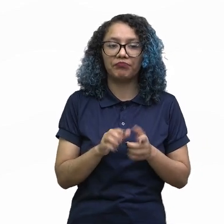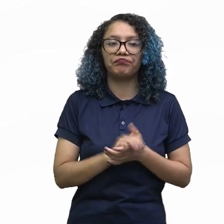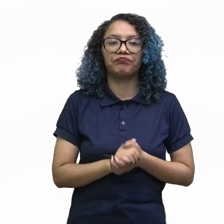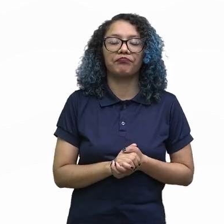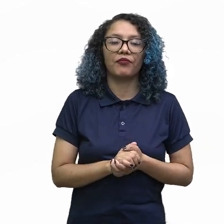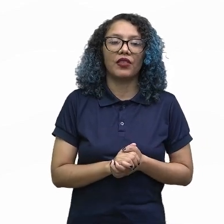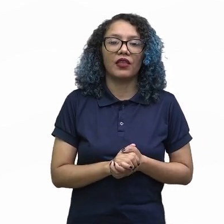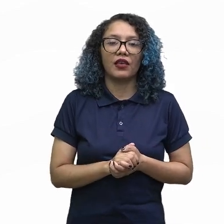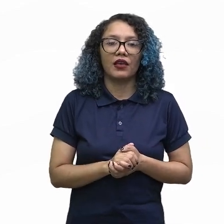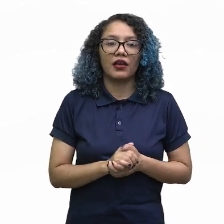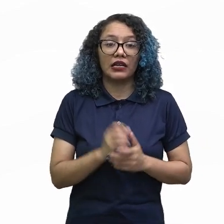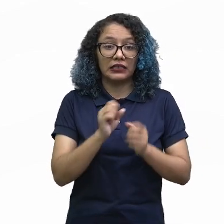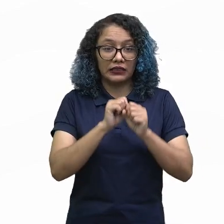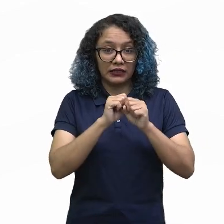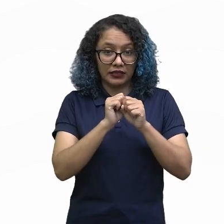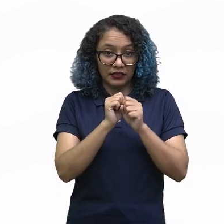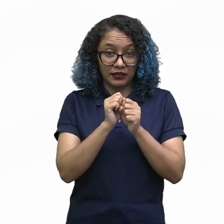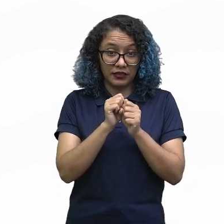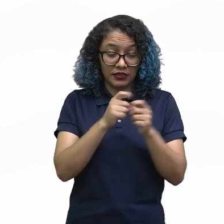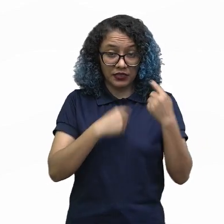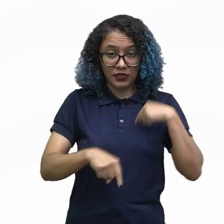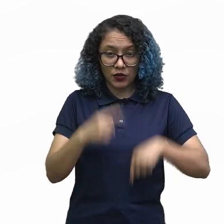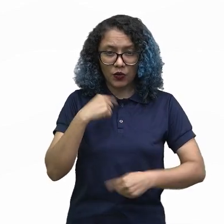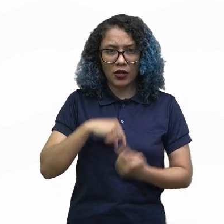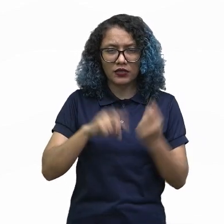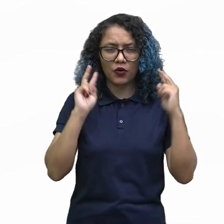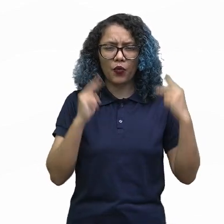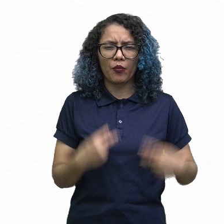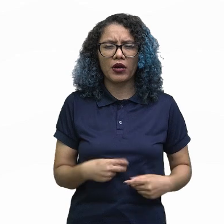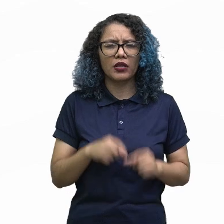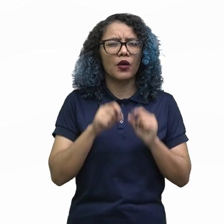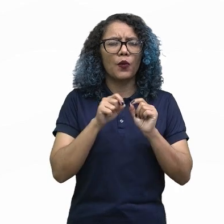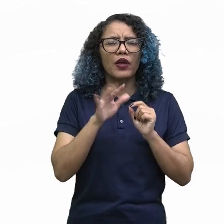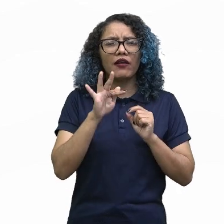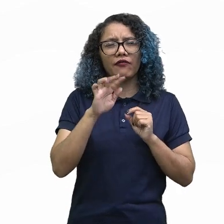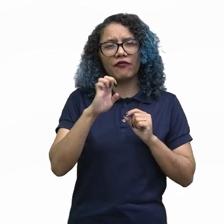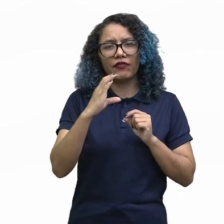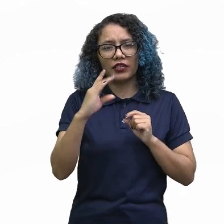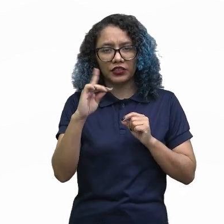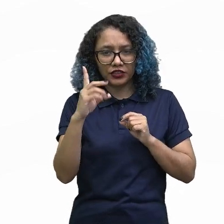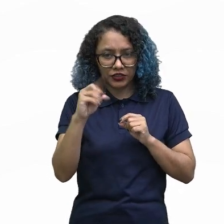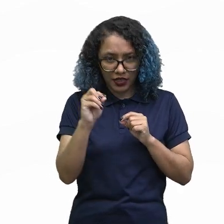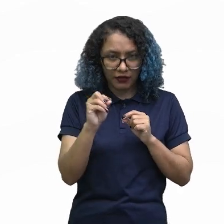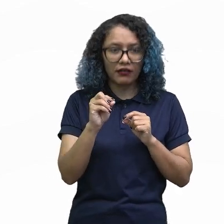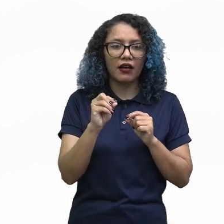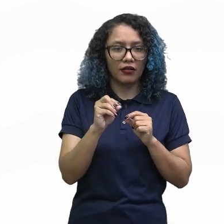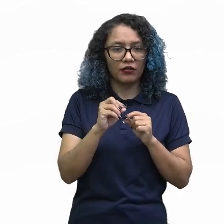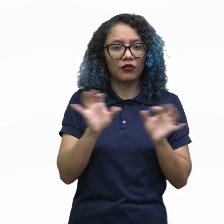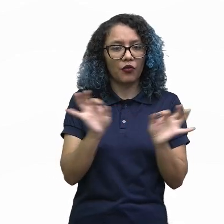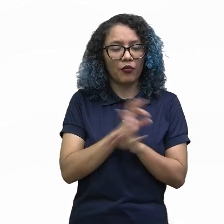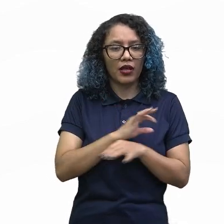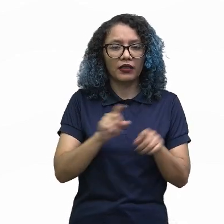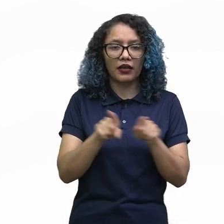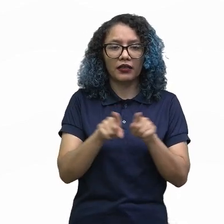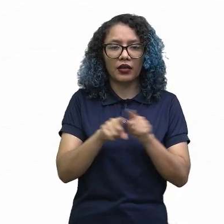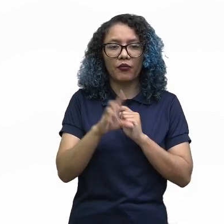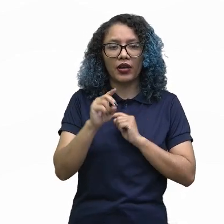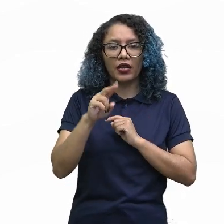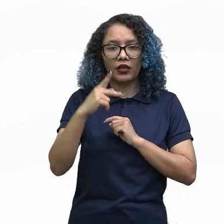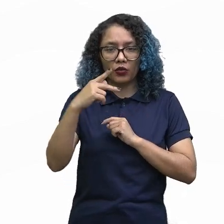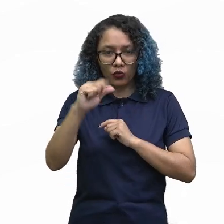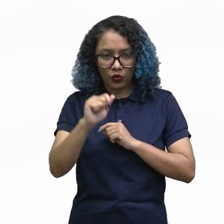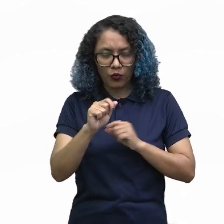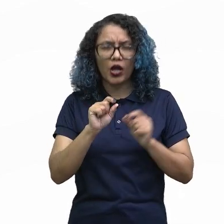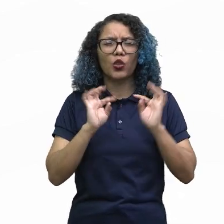circulação humana ela é fechada, completa e dupla, pois o sangue percorre todo o corpo e passa pelo coração